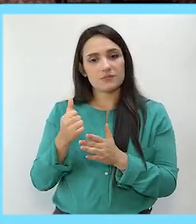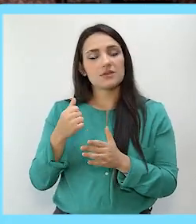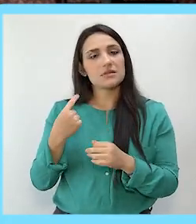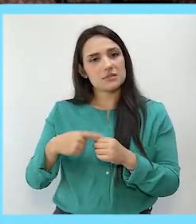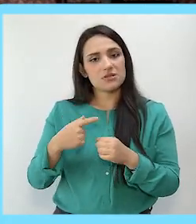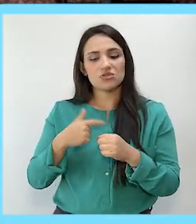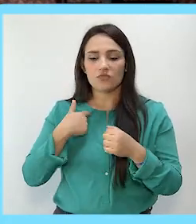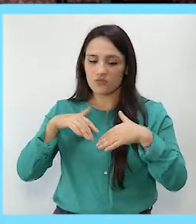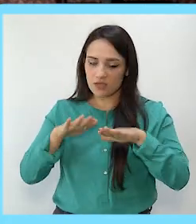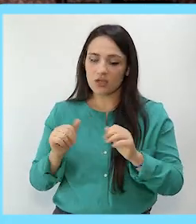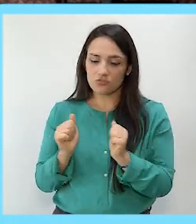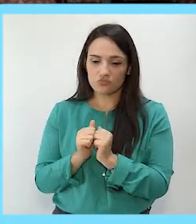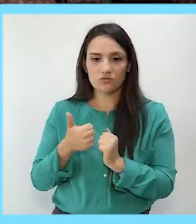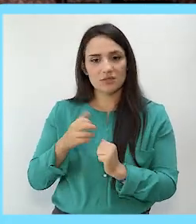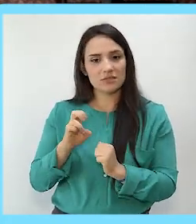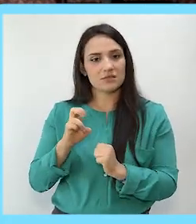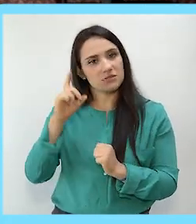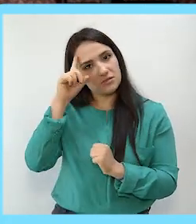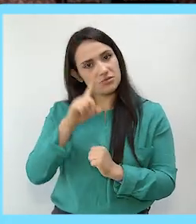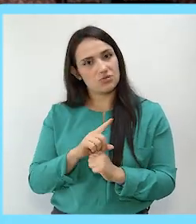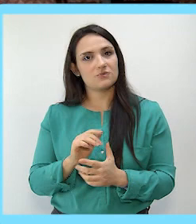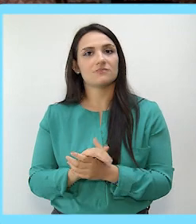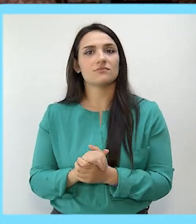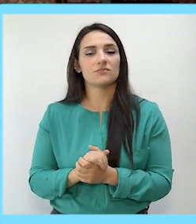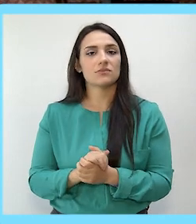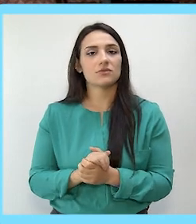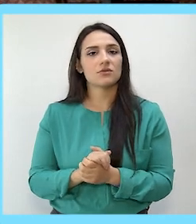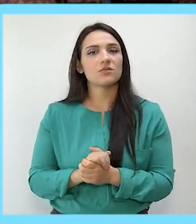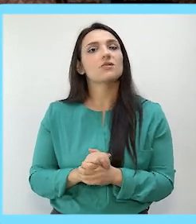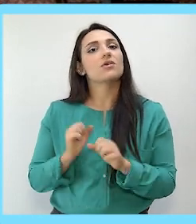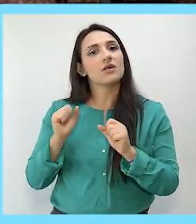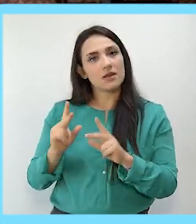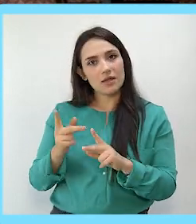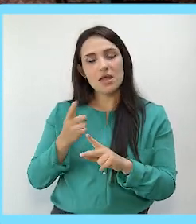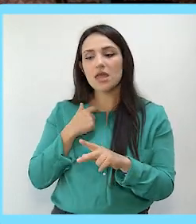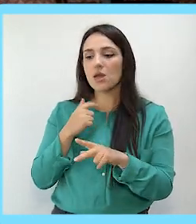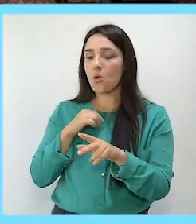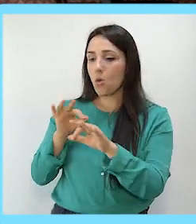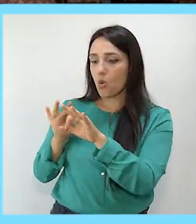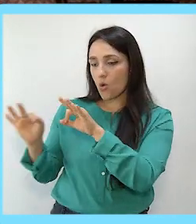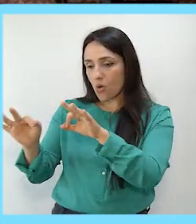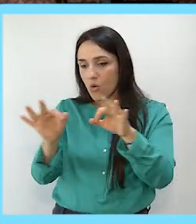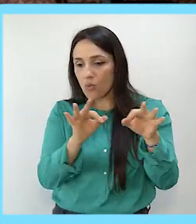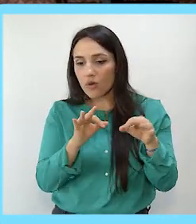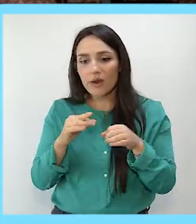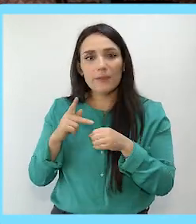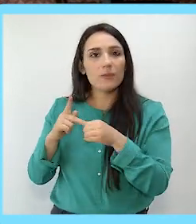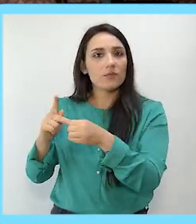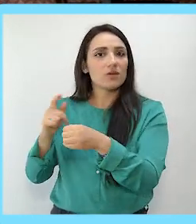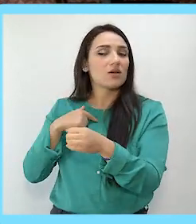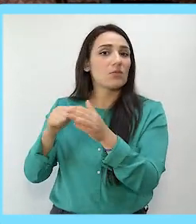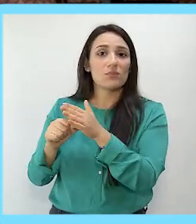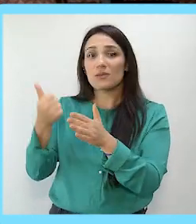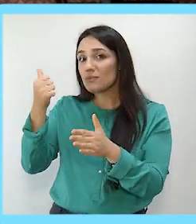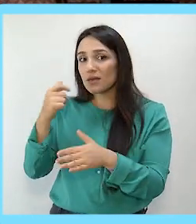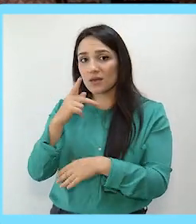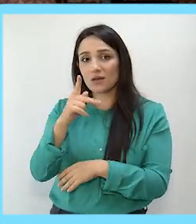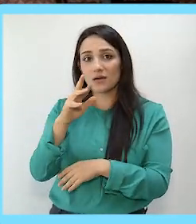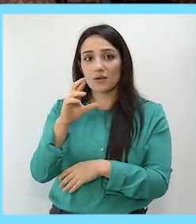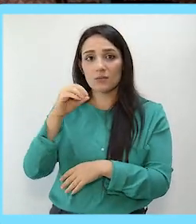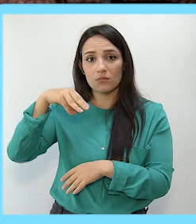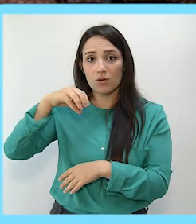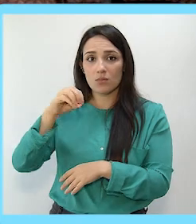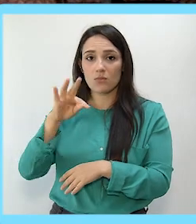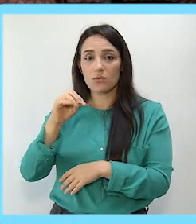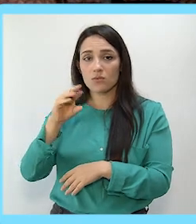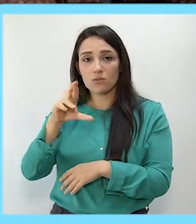ficou juntos ali uns 15 dias, porque fui eu que montei a promotoria de Terra Nova do Norte. Então, eu fui a primeira promotora da